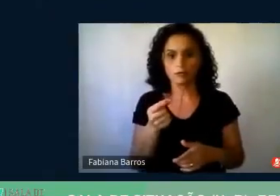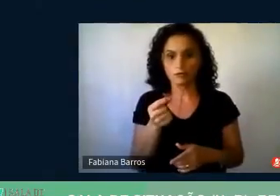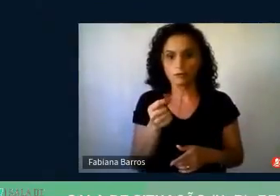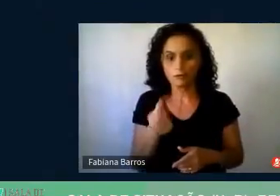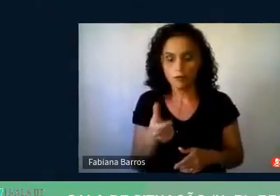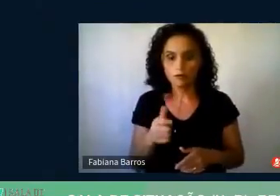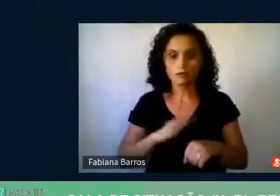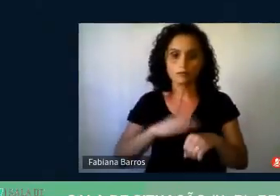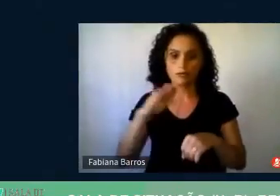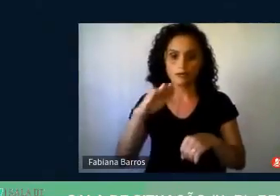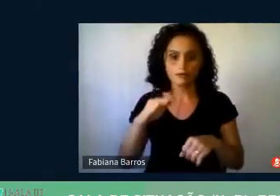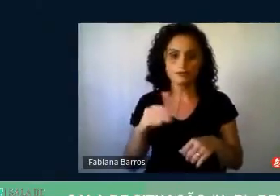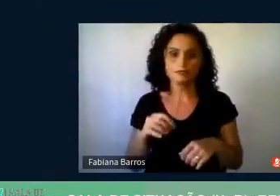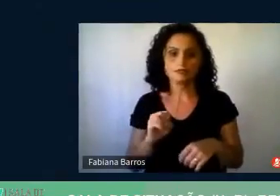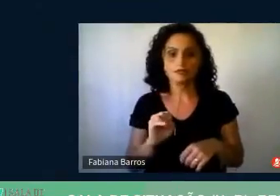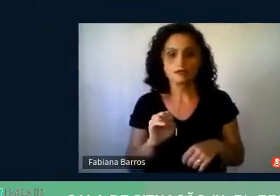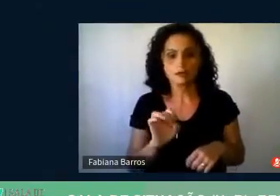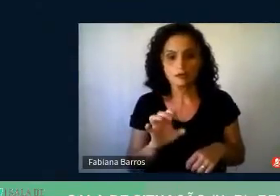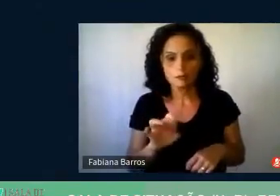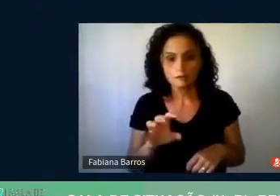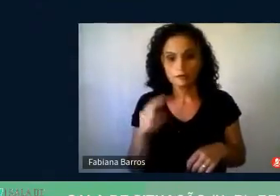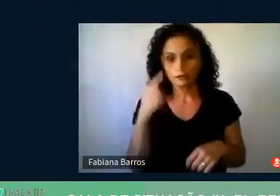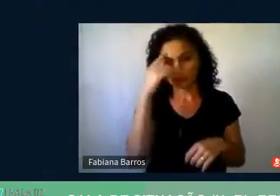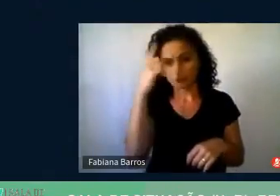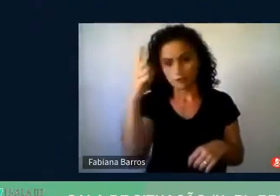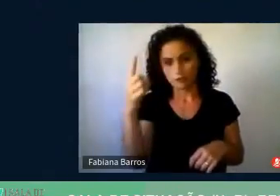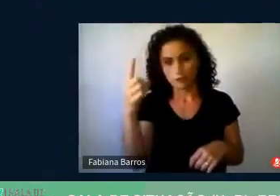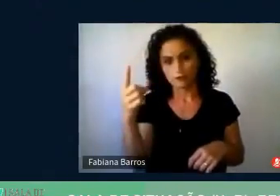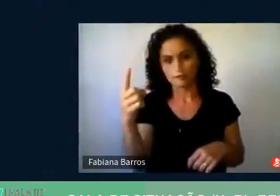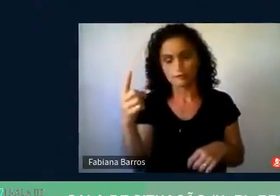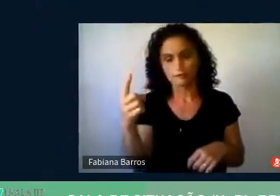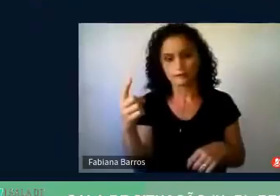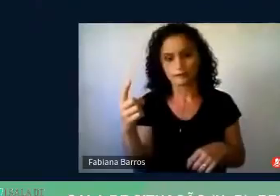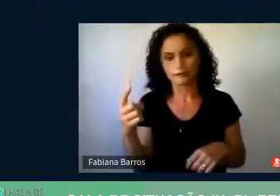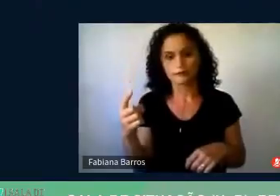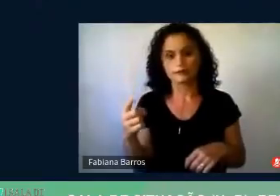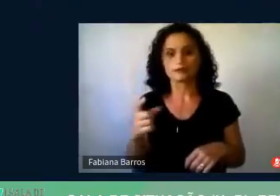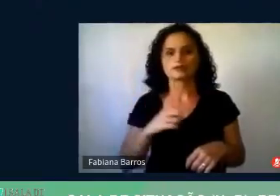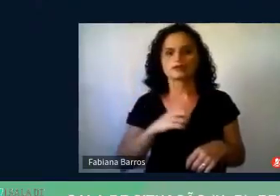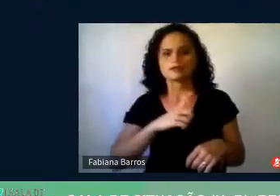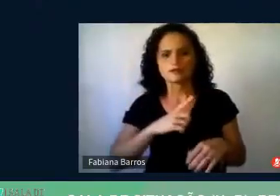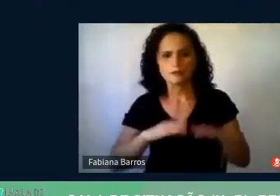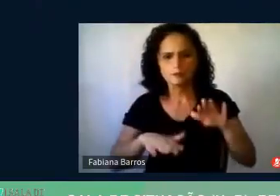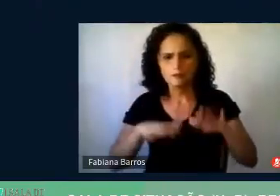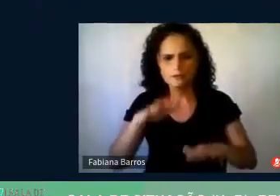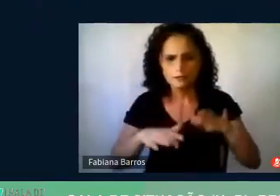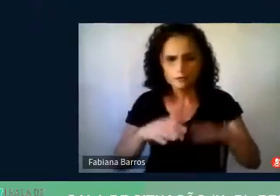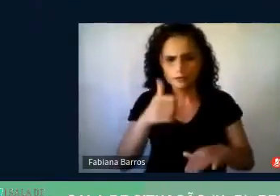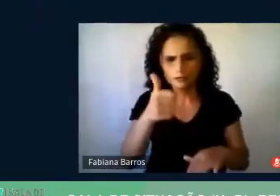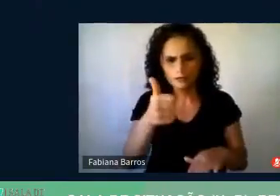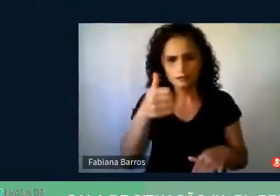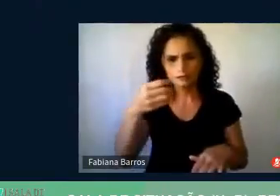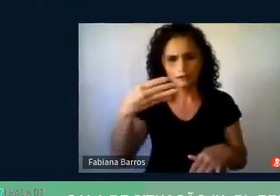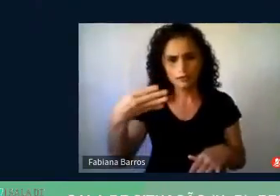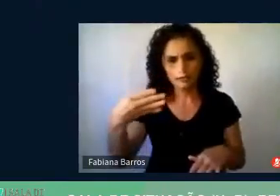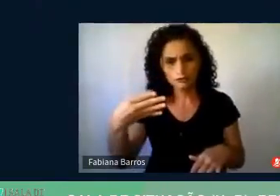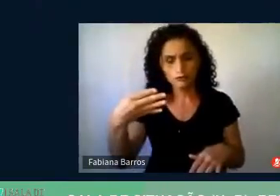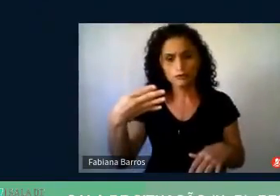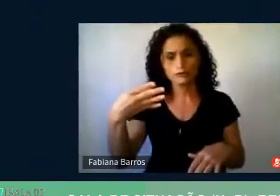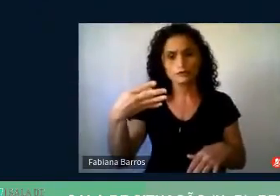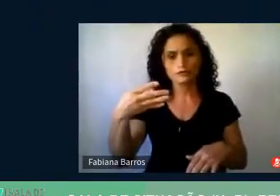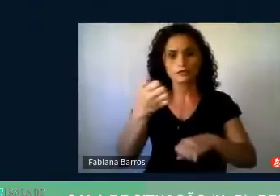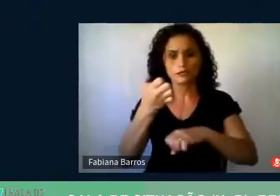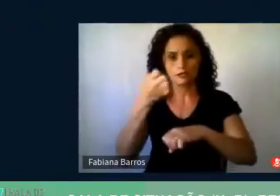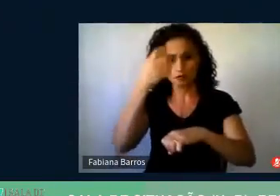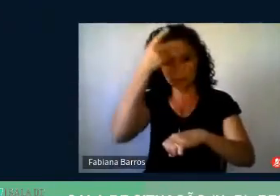gente está falando. A gente tinha, nesse cenário do início da epidemia, 14 estagiários da sala de situação. Hoje, são mais de 100 alunos da Universidade